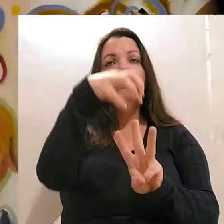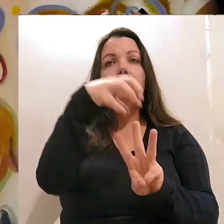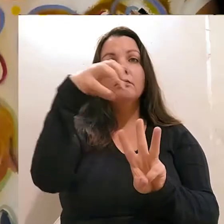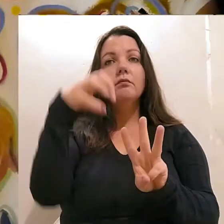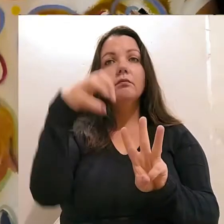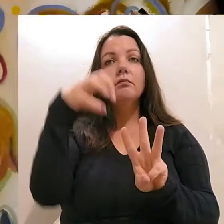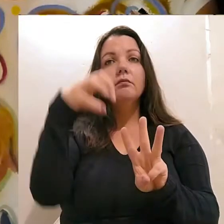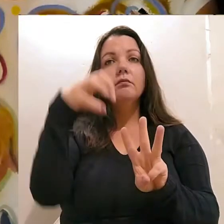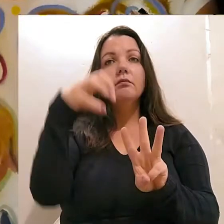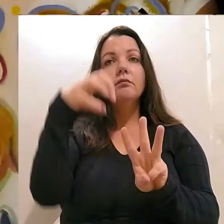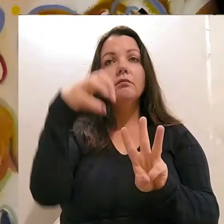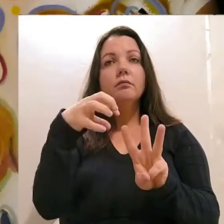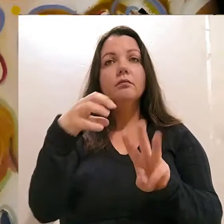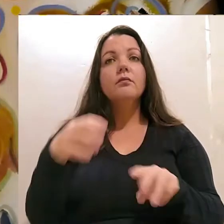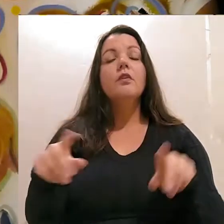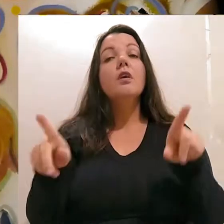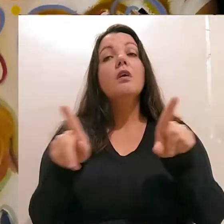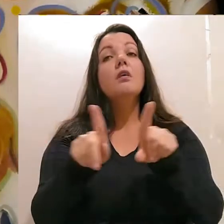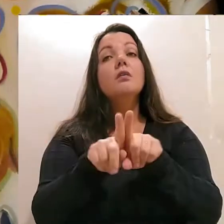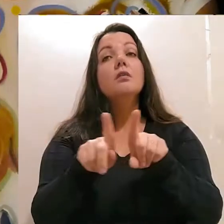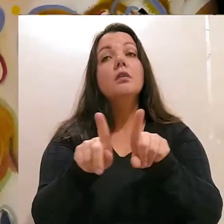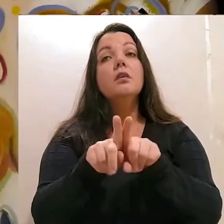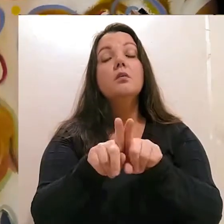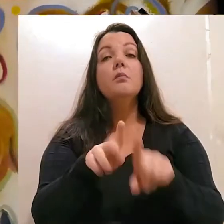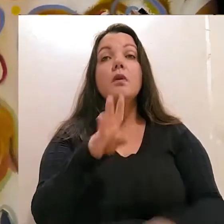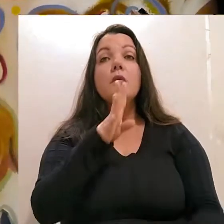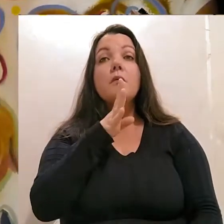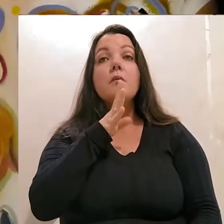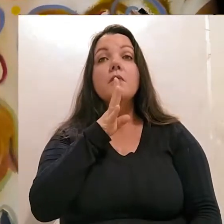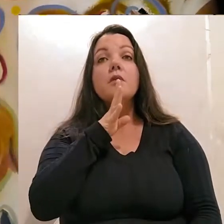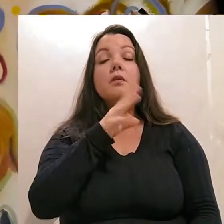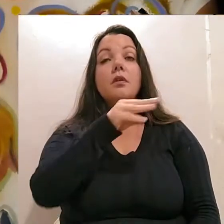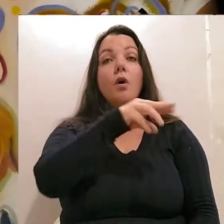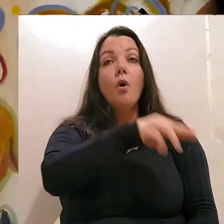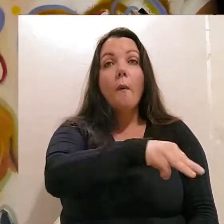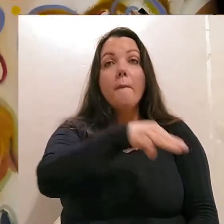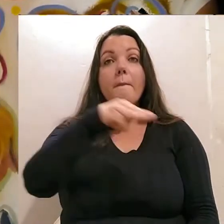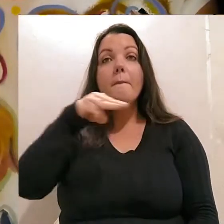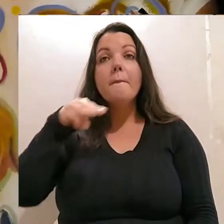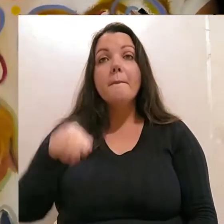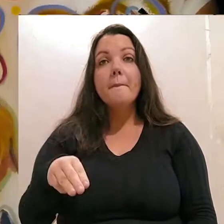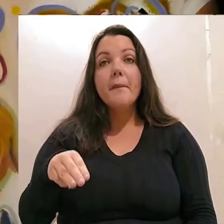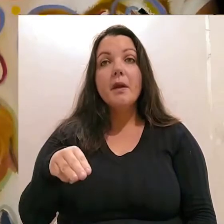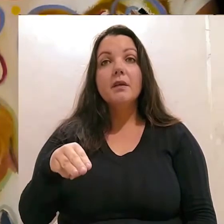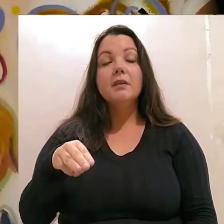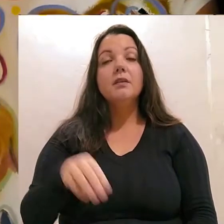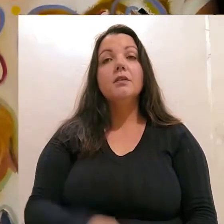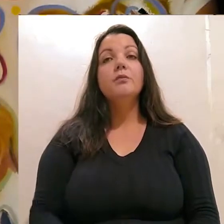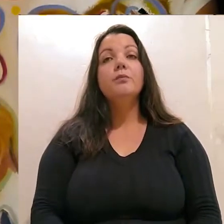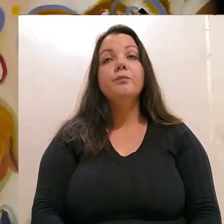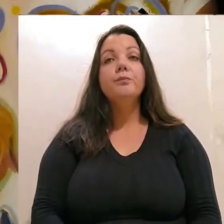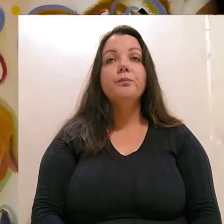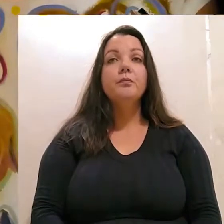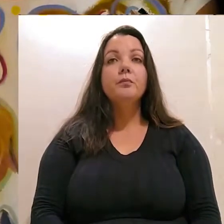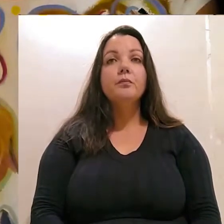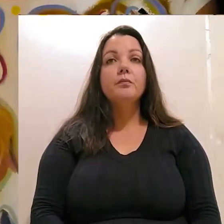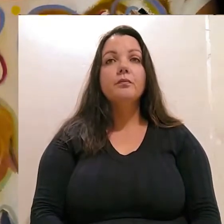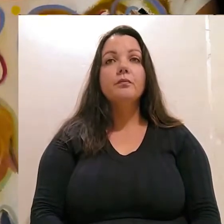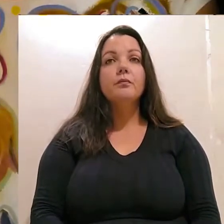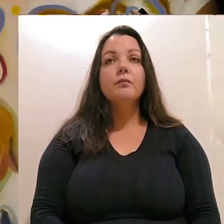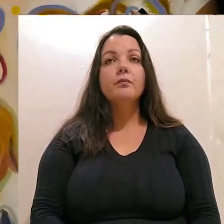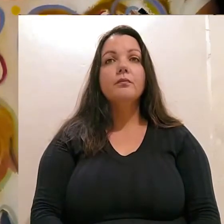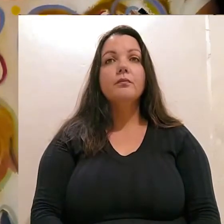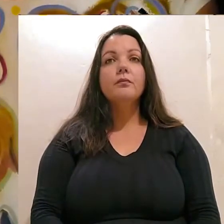então o capitão também é conhecido como mestre né alguns lugares né se chama assim